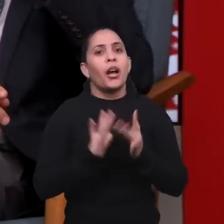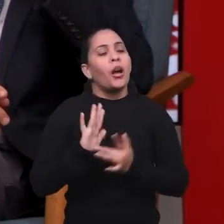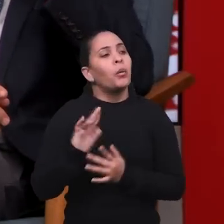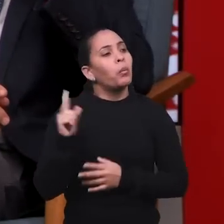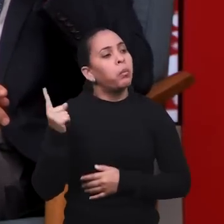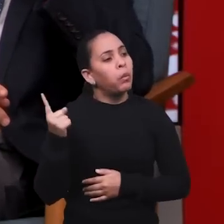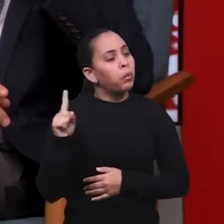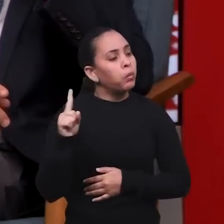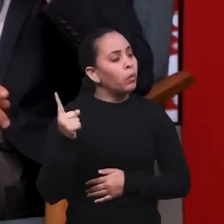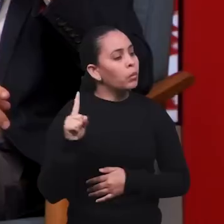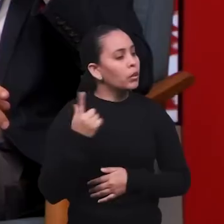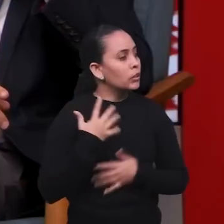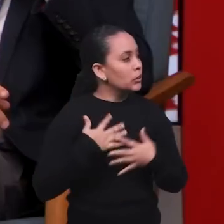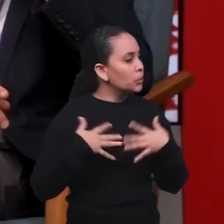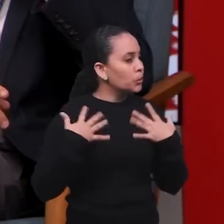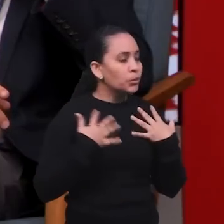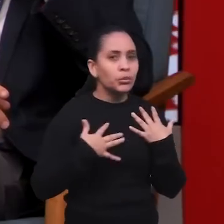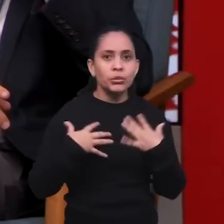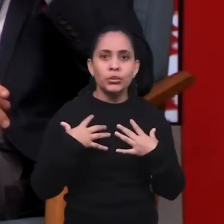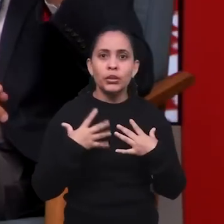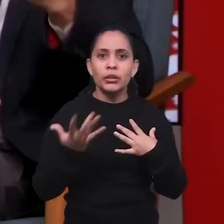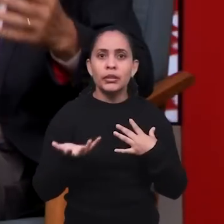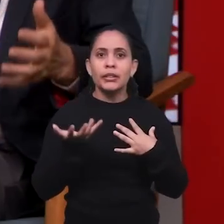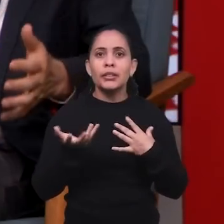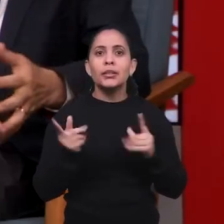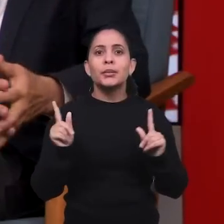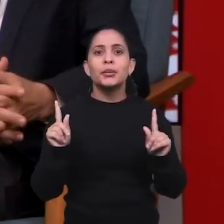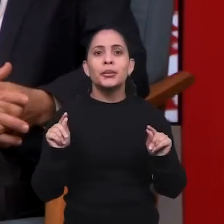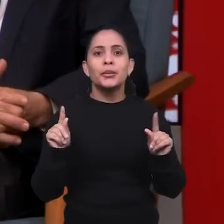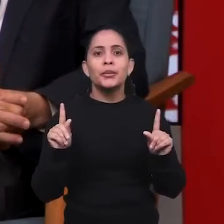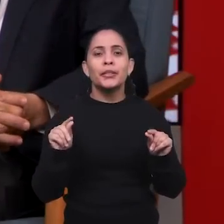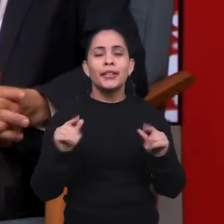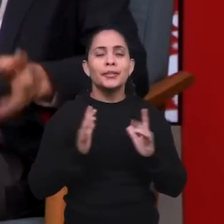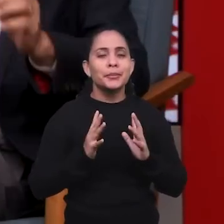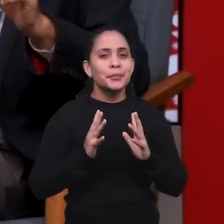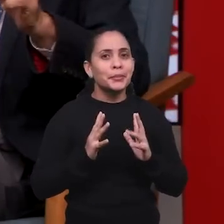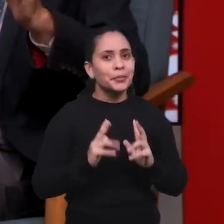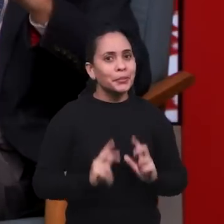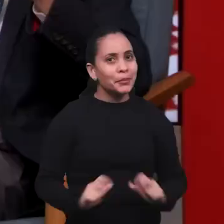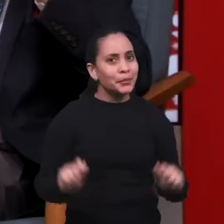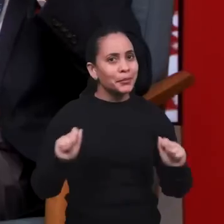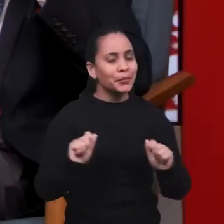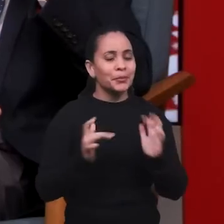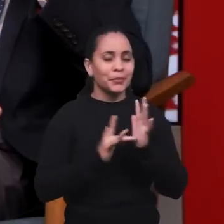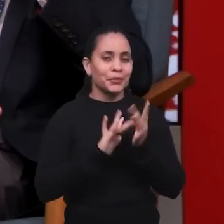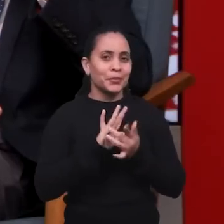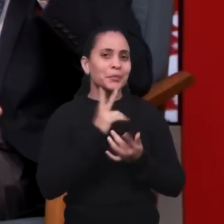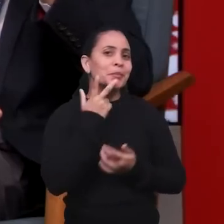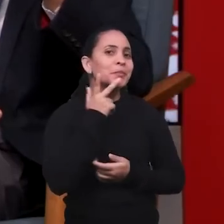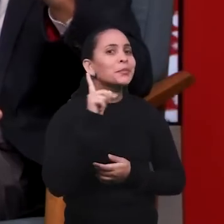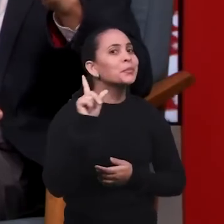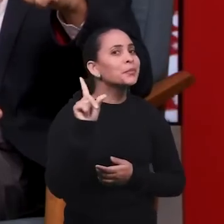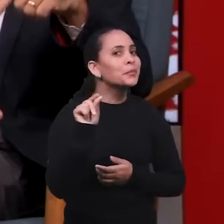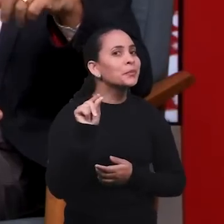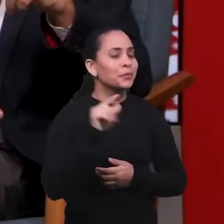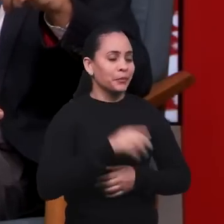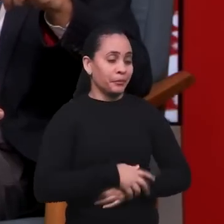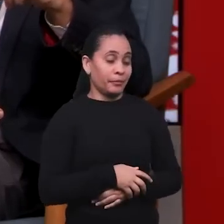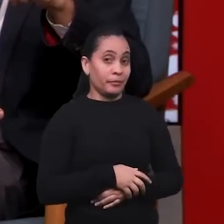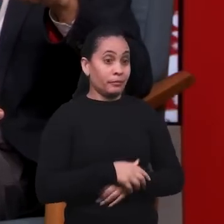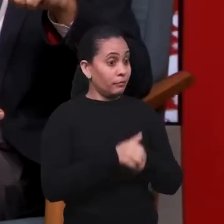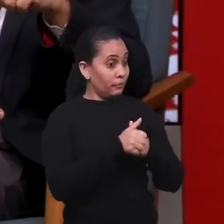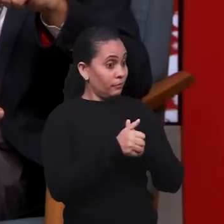ali, desesperados, querendo que Jesus os purificasse. Jesus então disse: olha,